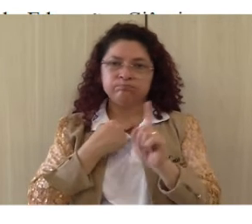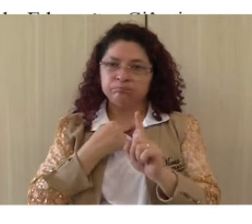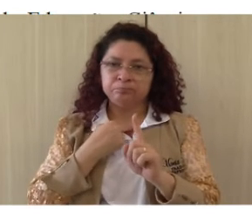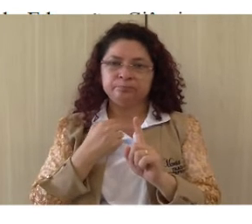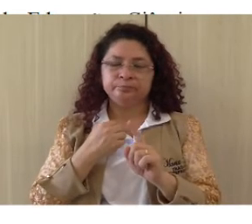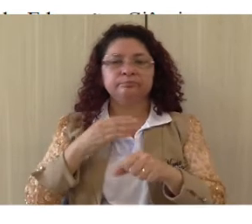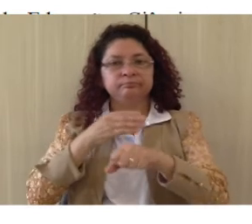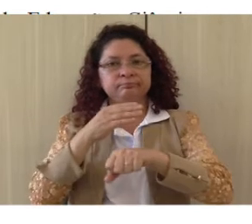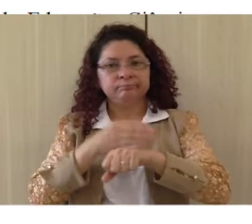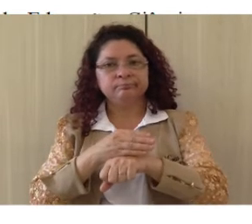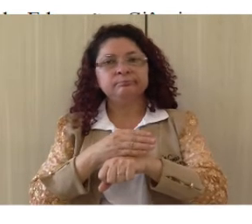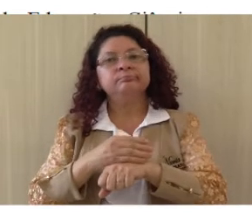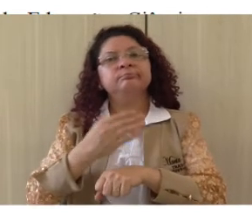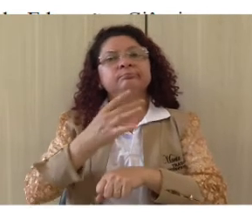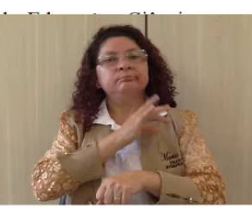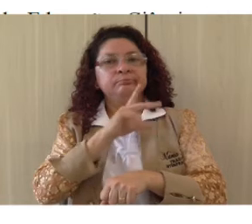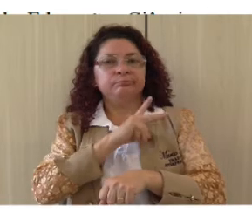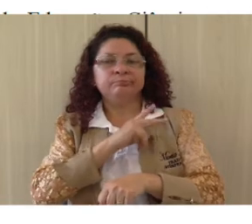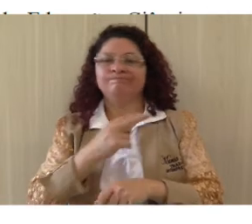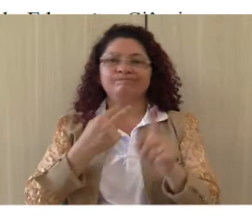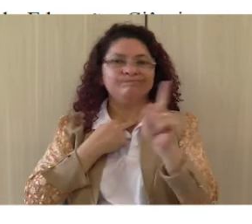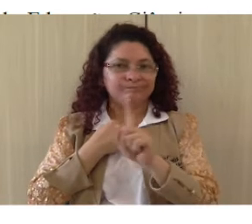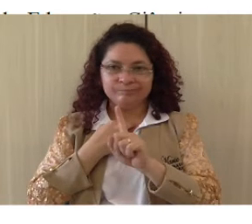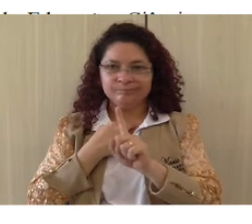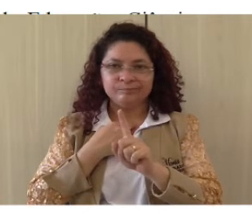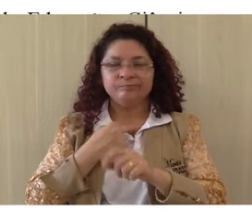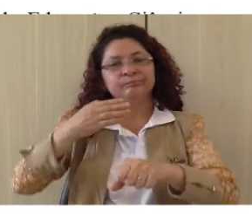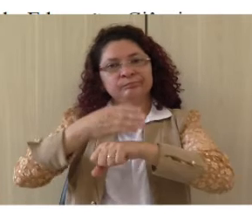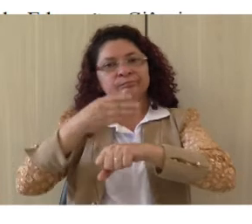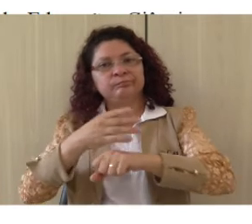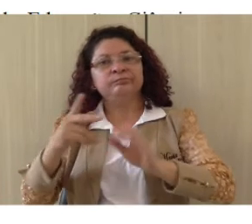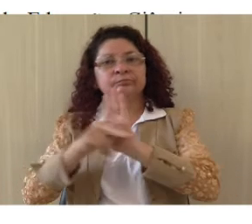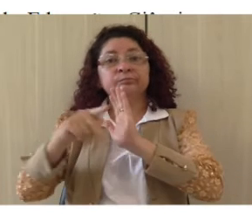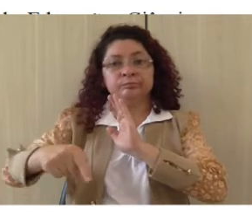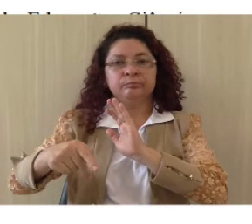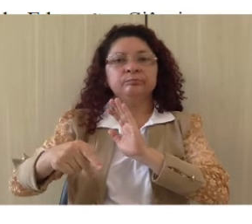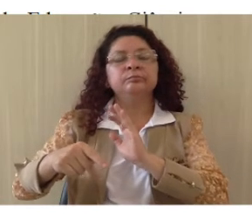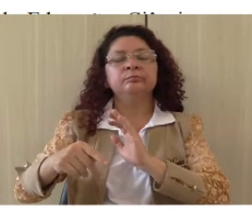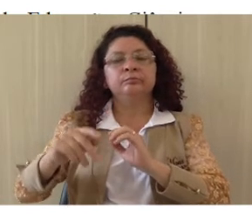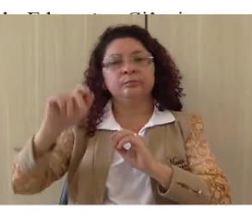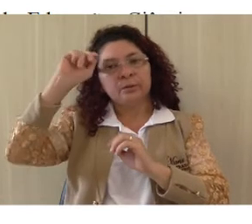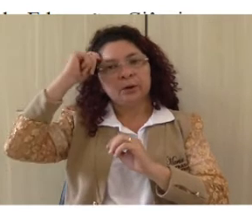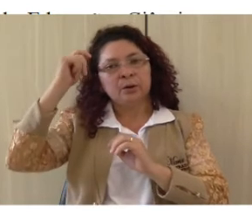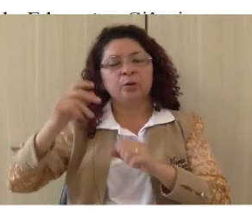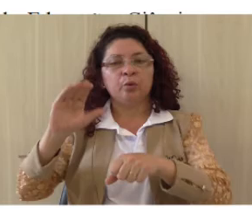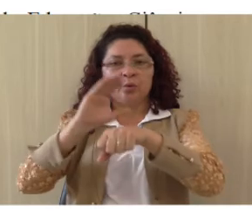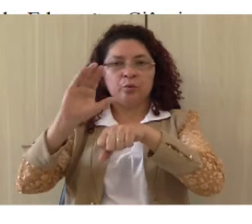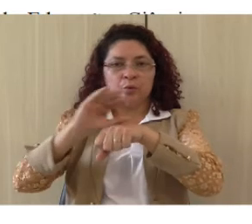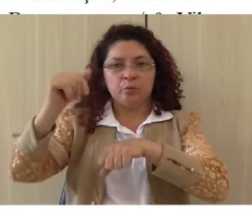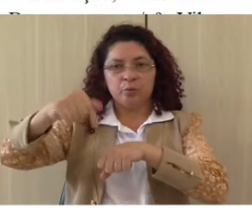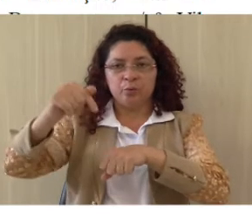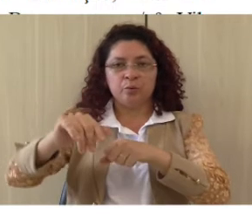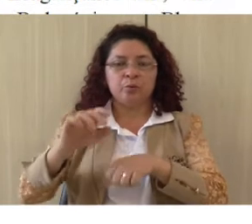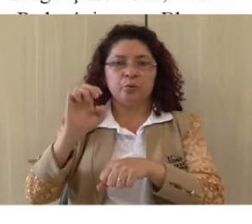pertencente ao sistema público de ensino, não poderá concorrer às vagas reservadas pelo sistema de cotas para o curso ofertado